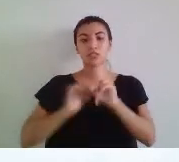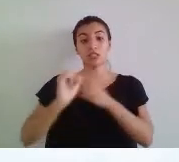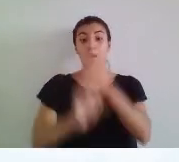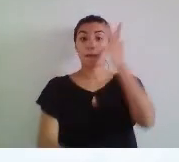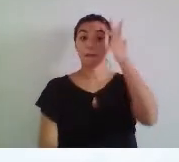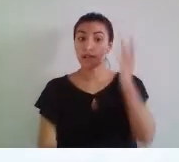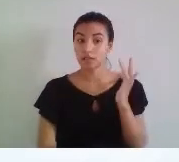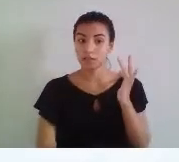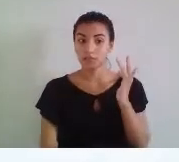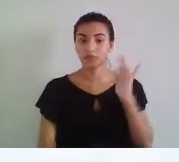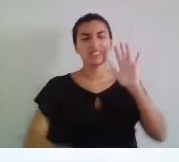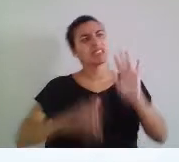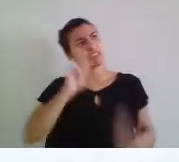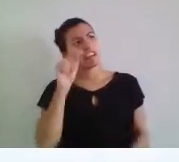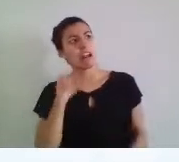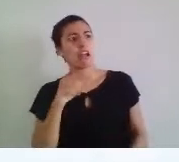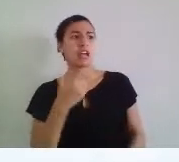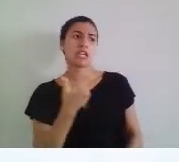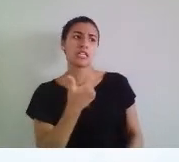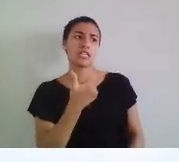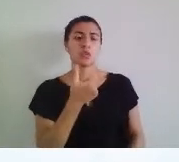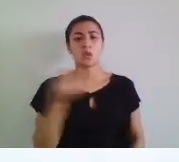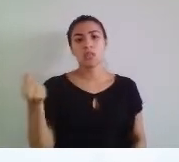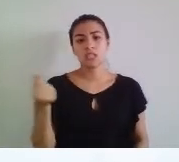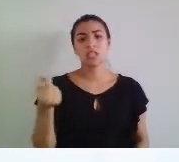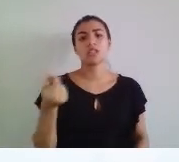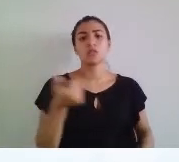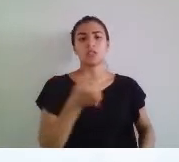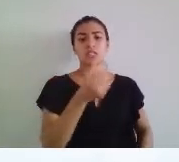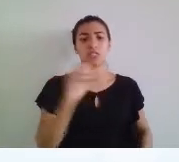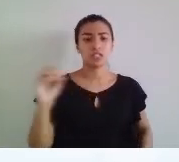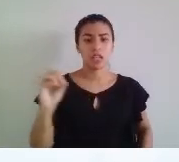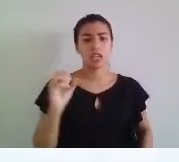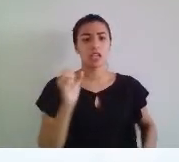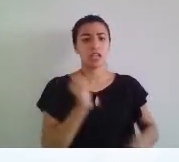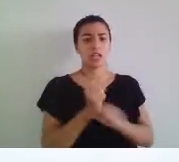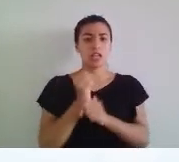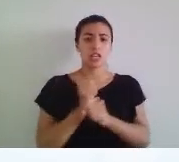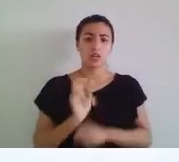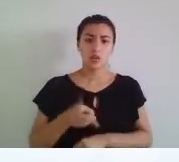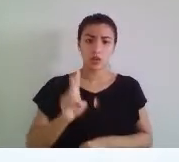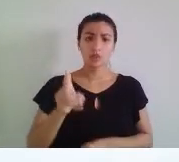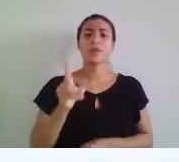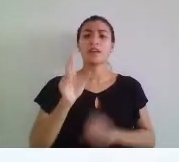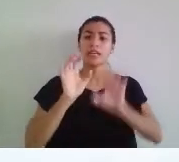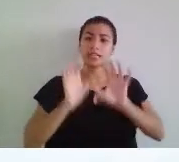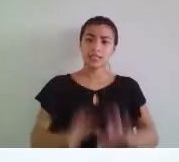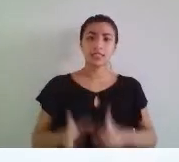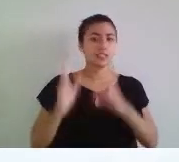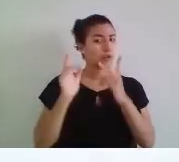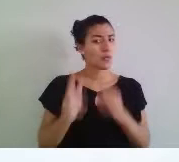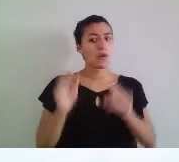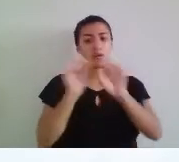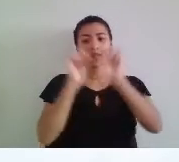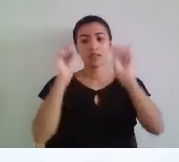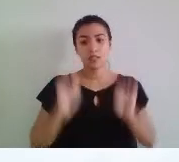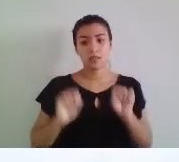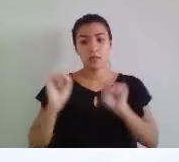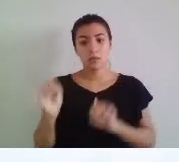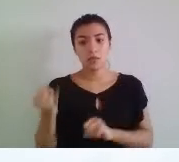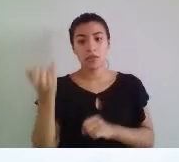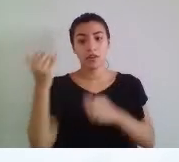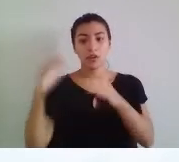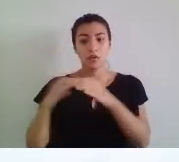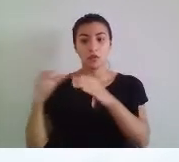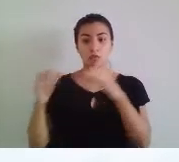Será que daqui 100 anos, 200, 300 anos, a gente vai continuar funcionando dentro dessa mesma sistemática de exploração de um grupo por